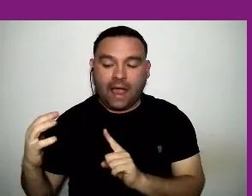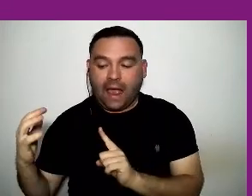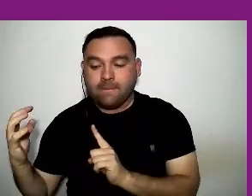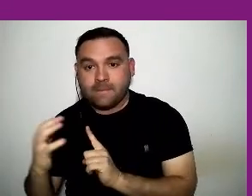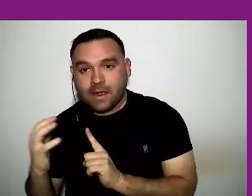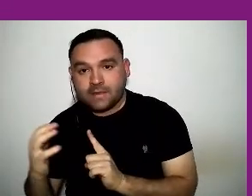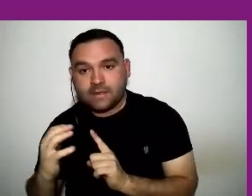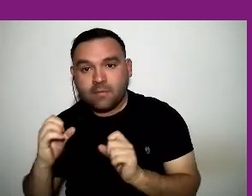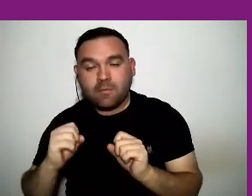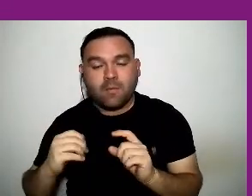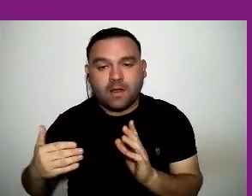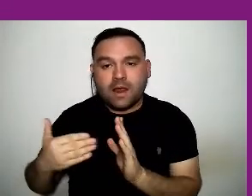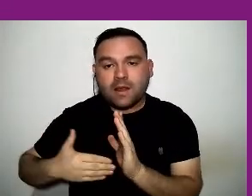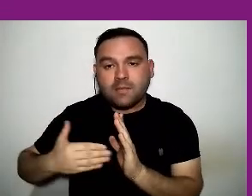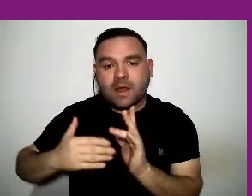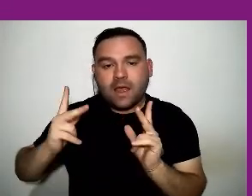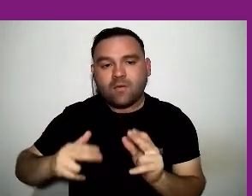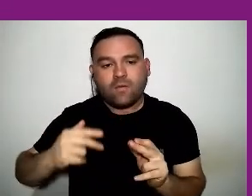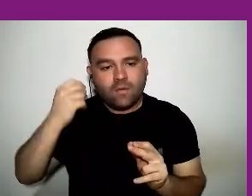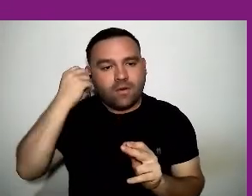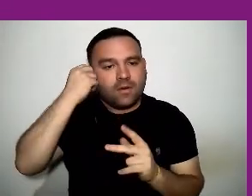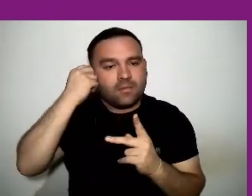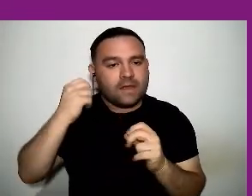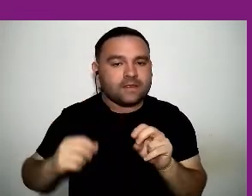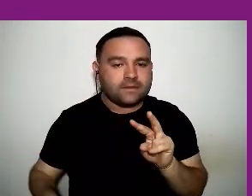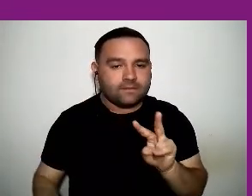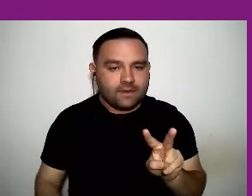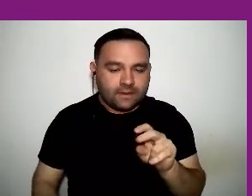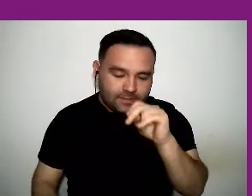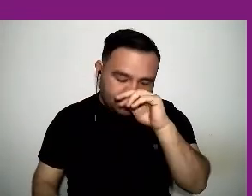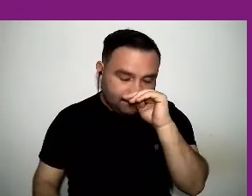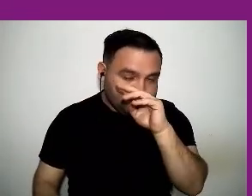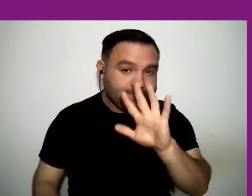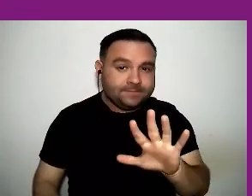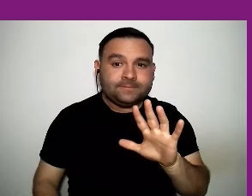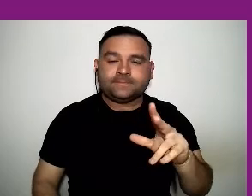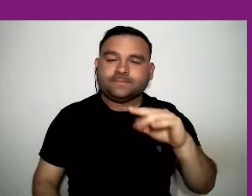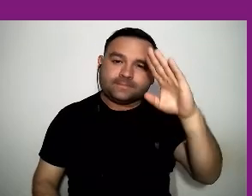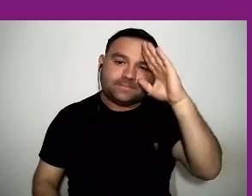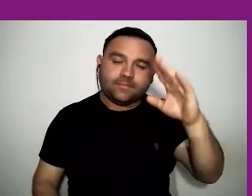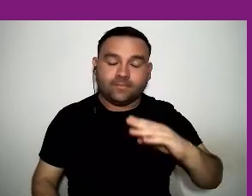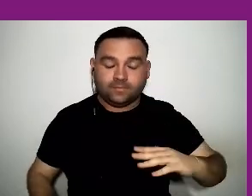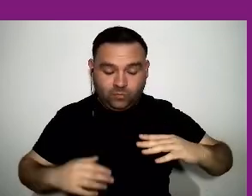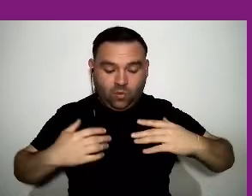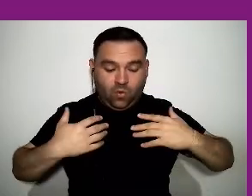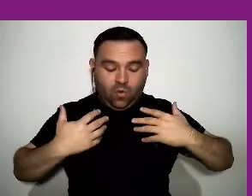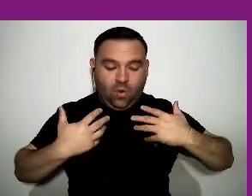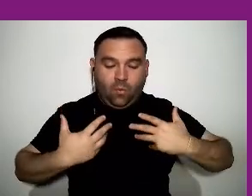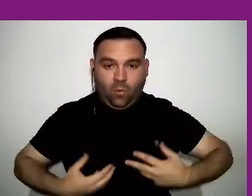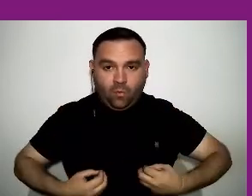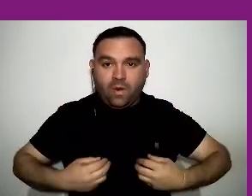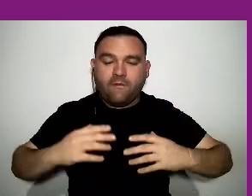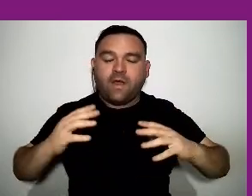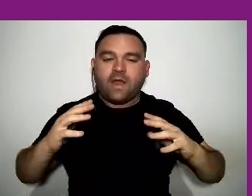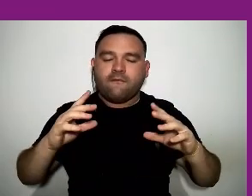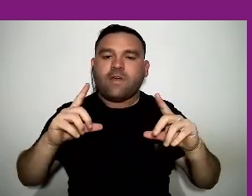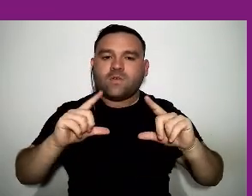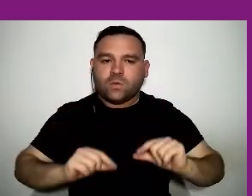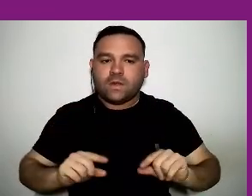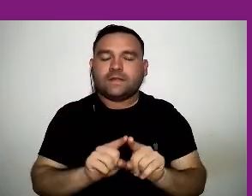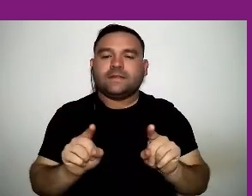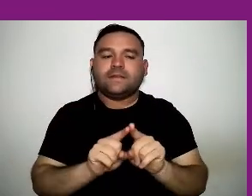algumas vezes pode estar limitada, como nesse modo, que é o PSV, mas, de fato, a pressão pleural vai diminuir e, por conseguinte, a